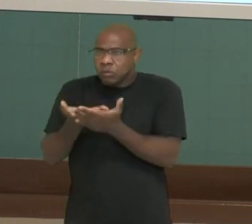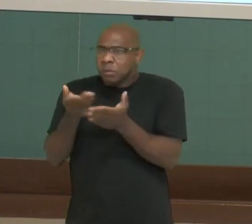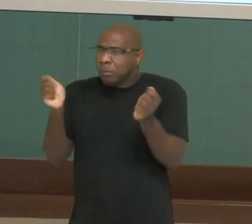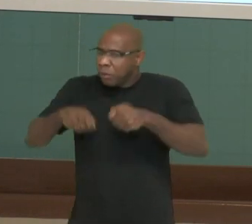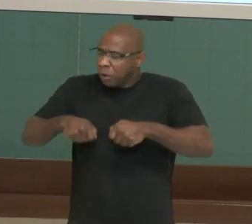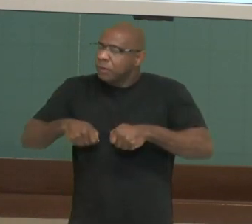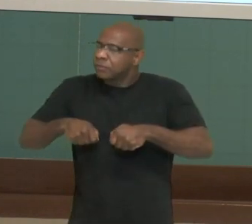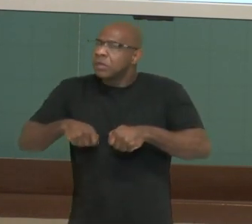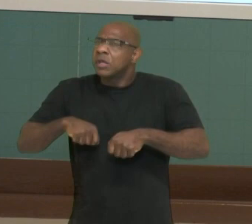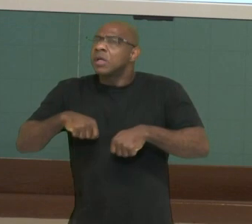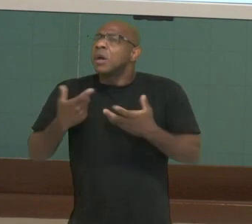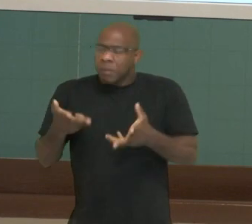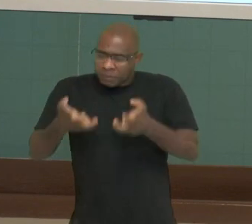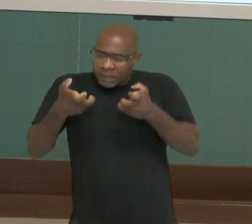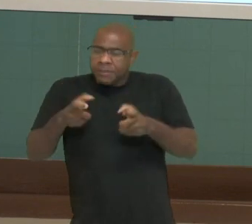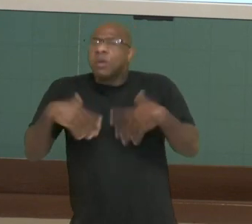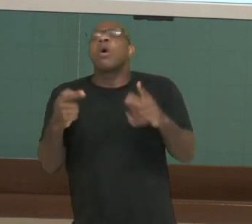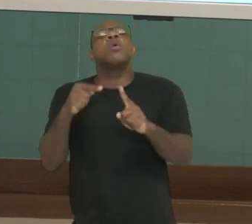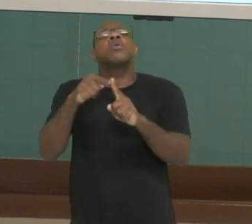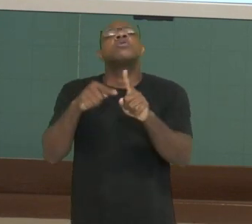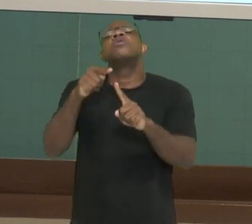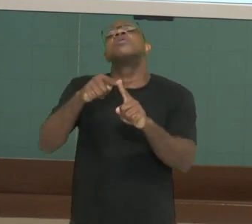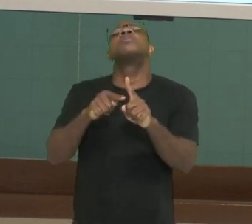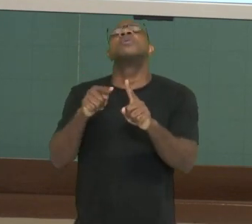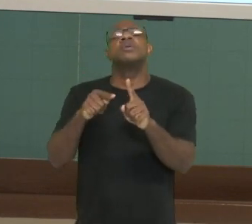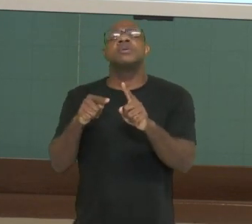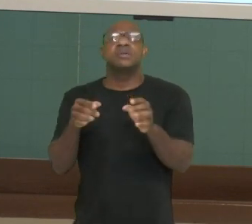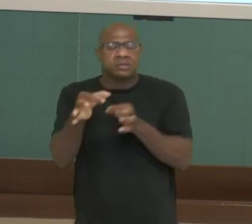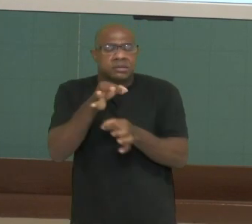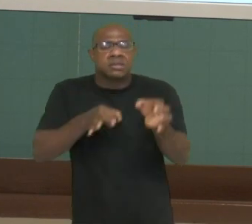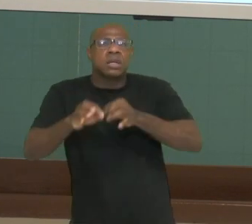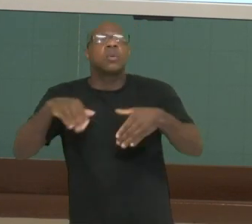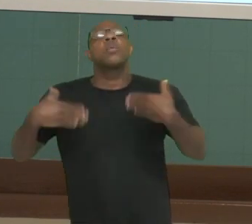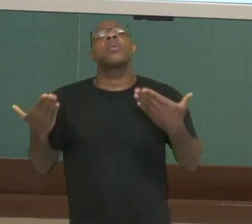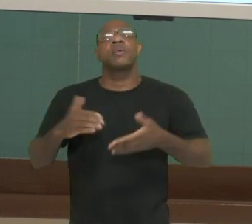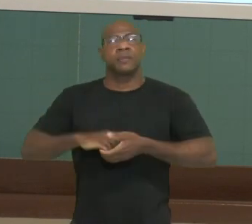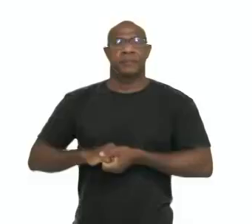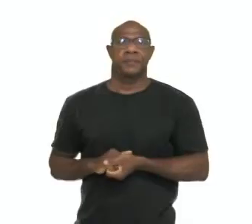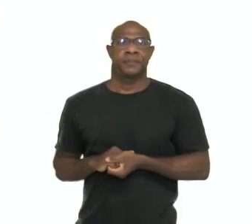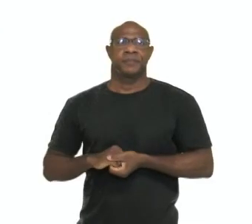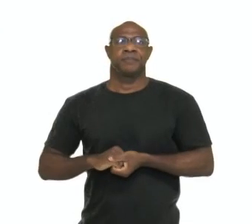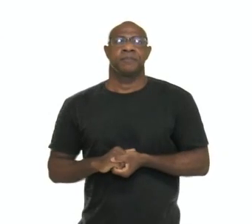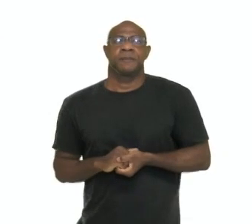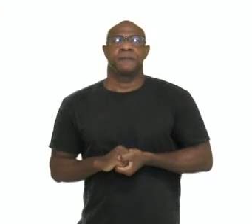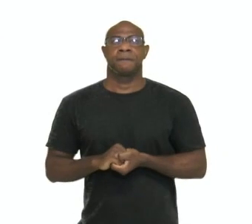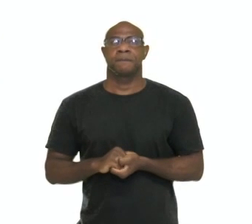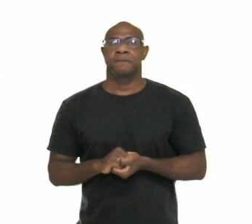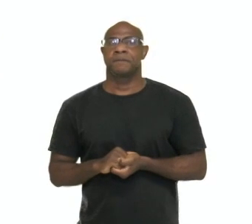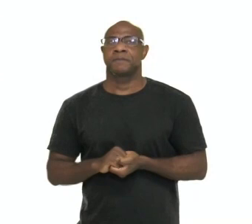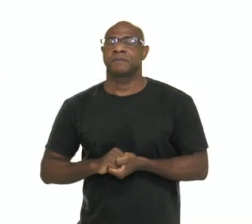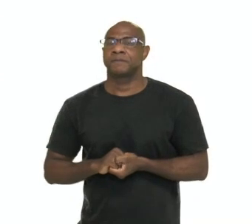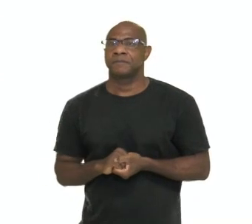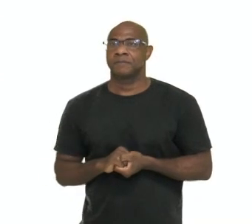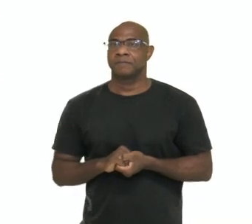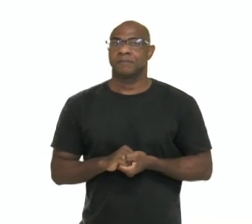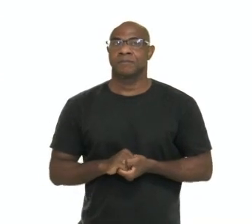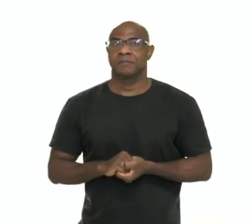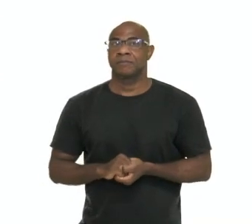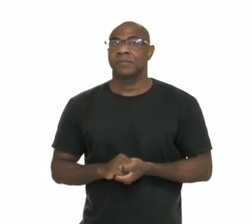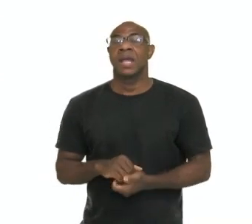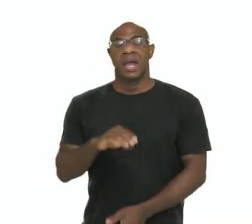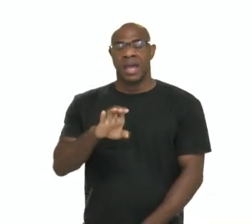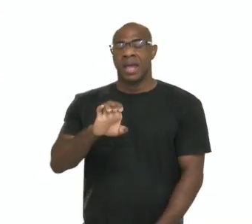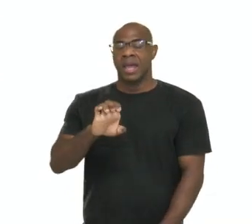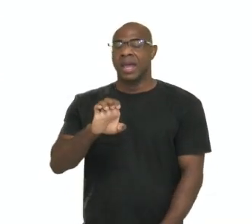de qual tipo de célula? Eu tenho certeza que você acertou. De um indivíduo